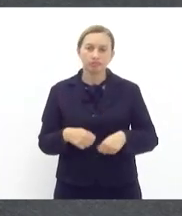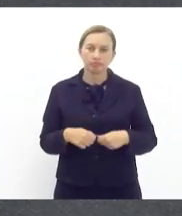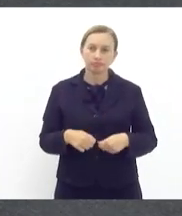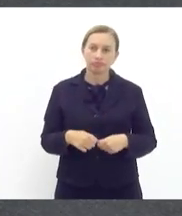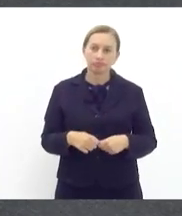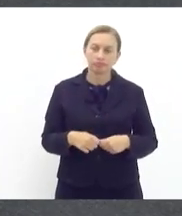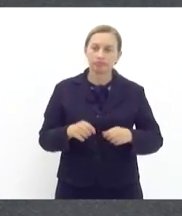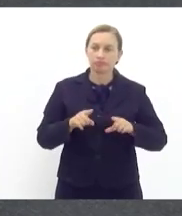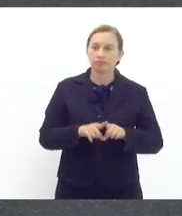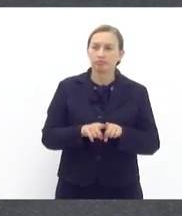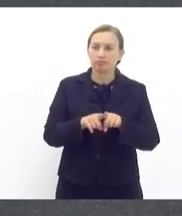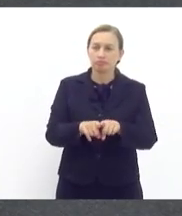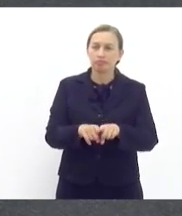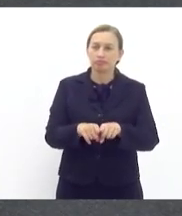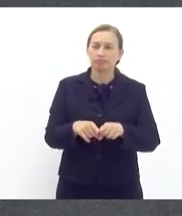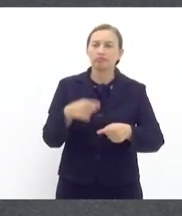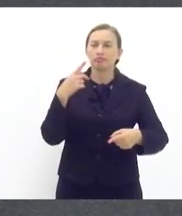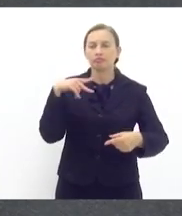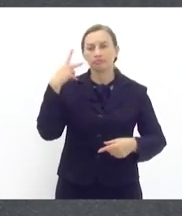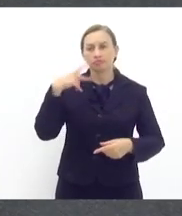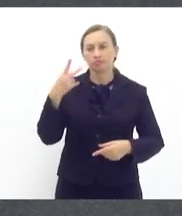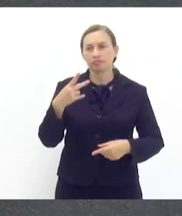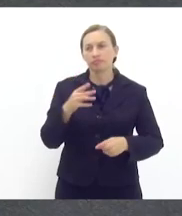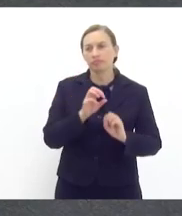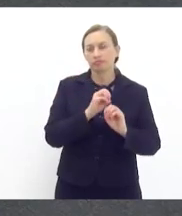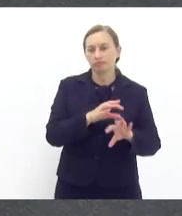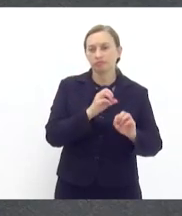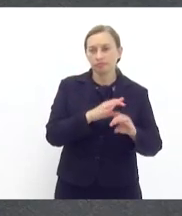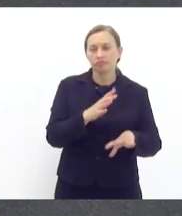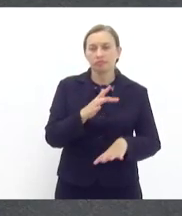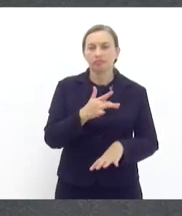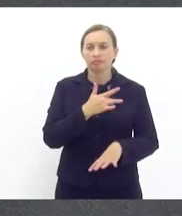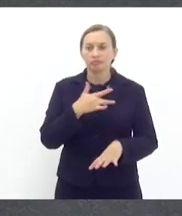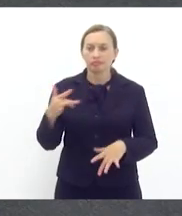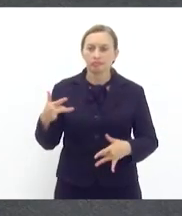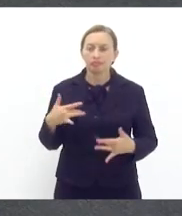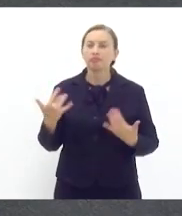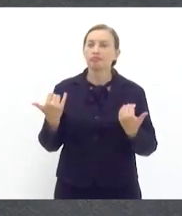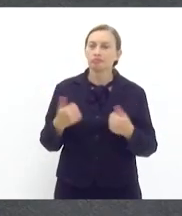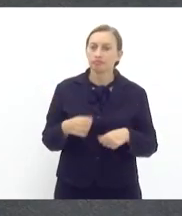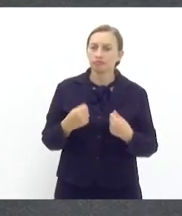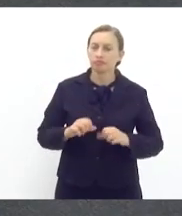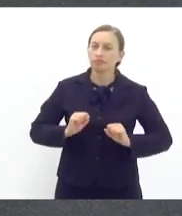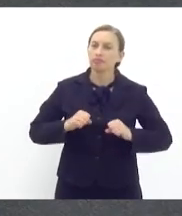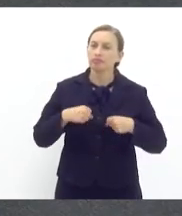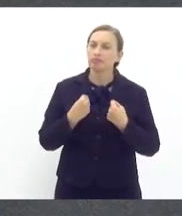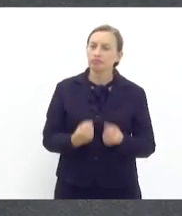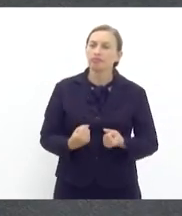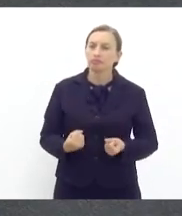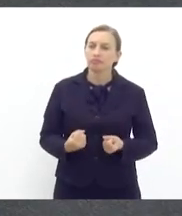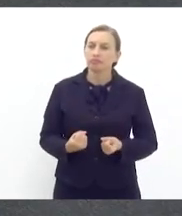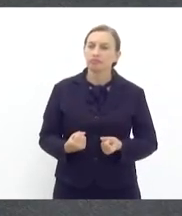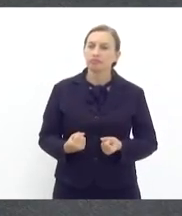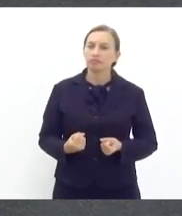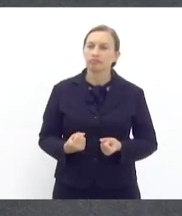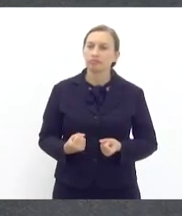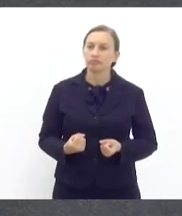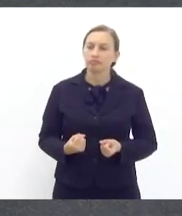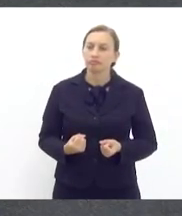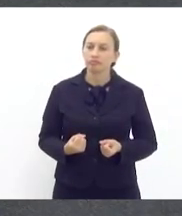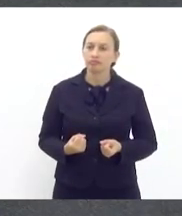forma que esteja alinhada com a política de educação e saúde vigente é preciso reforçar os instrumentos